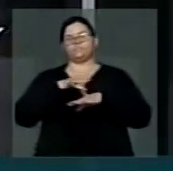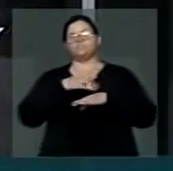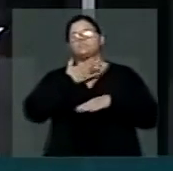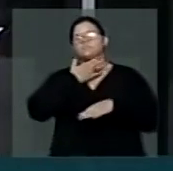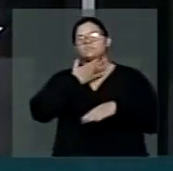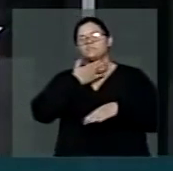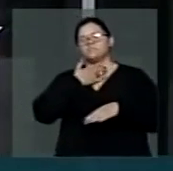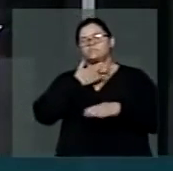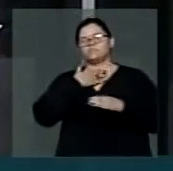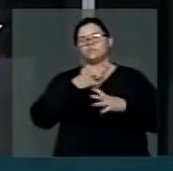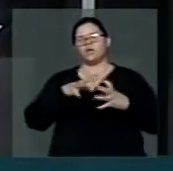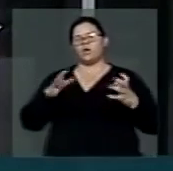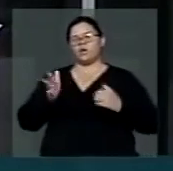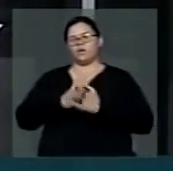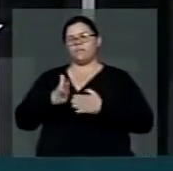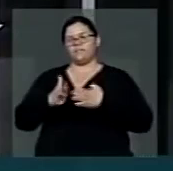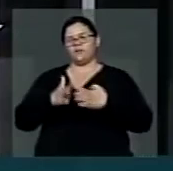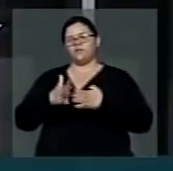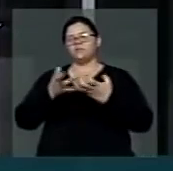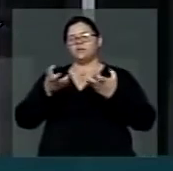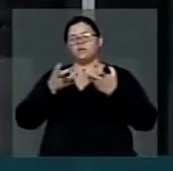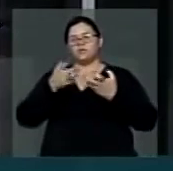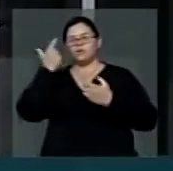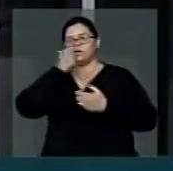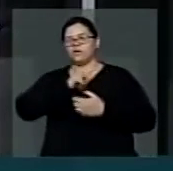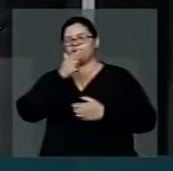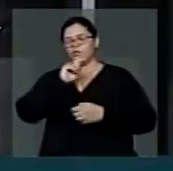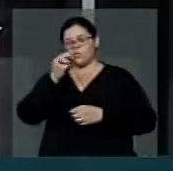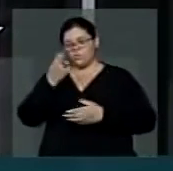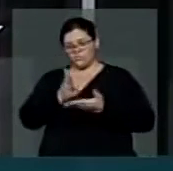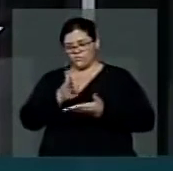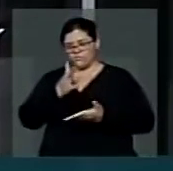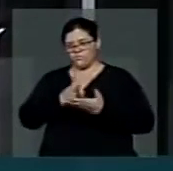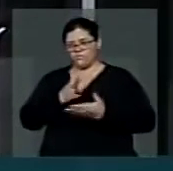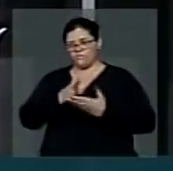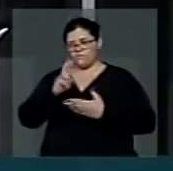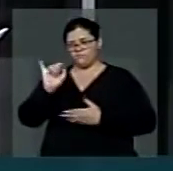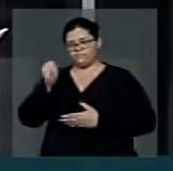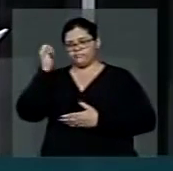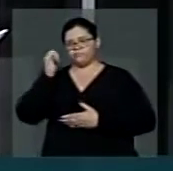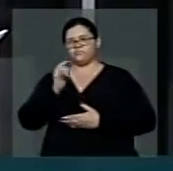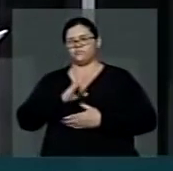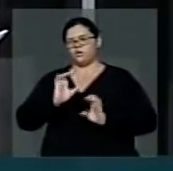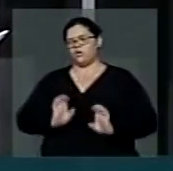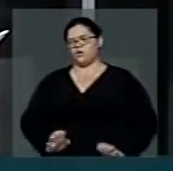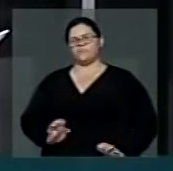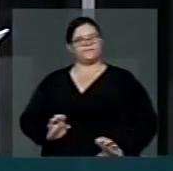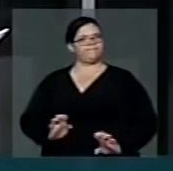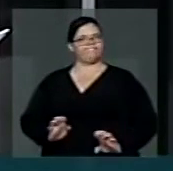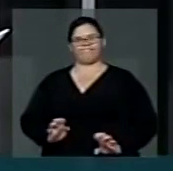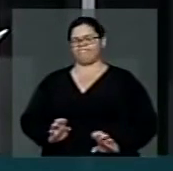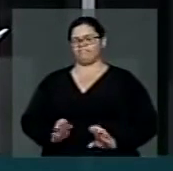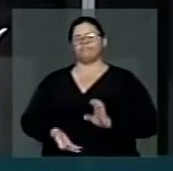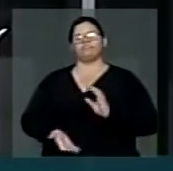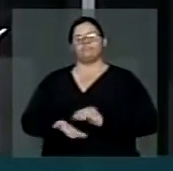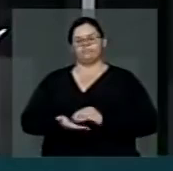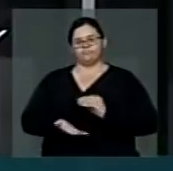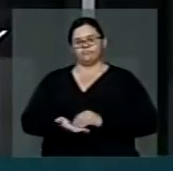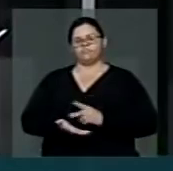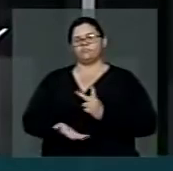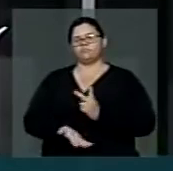em conquistar ou manter vantagens preferenciais eticamente insustentáveis, quanto